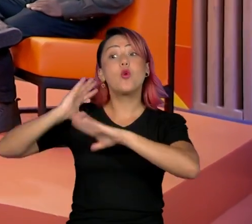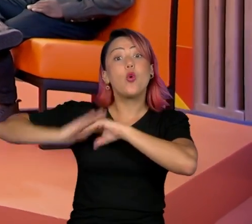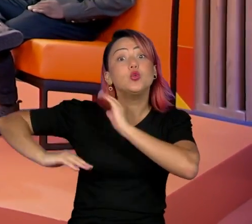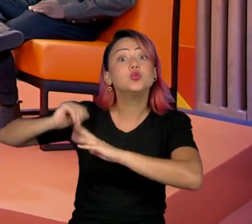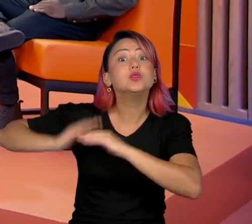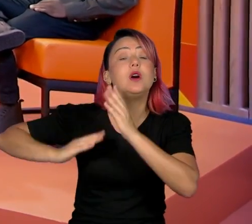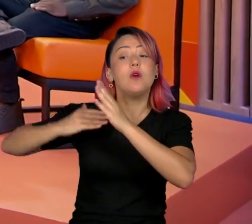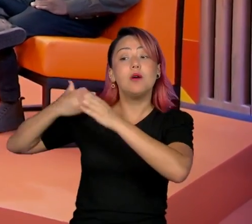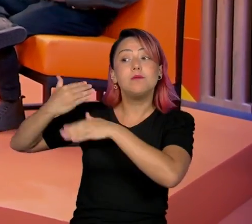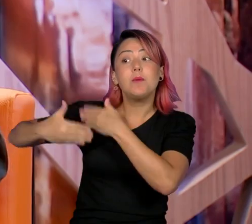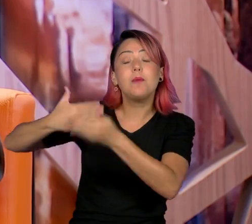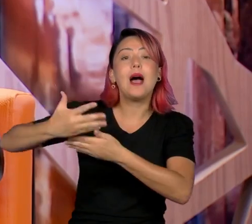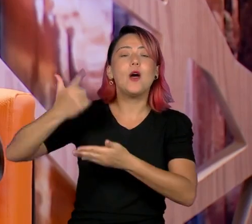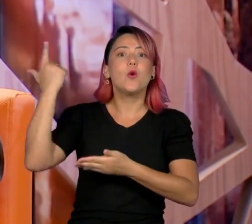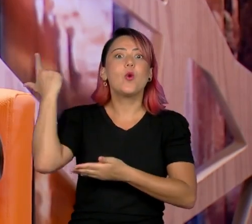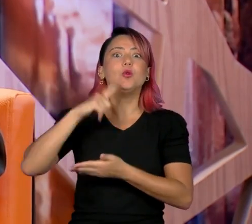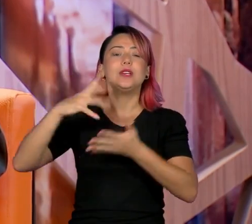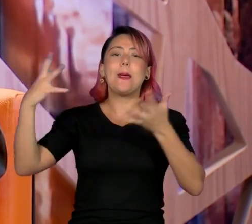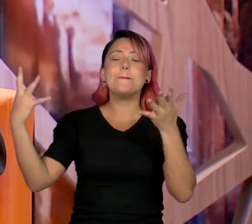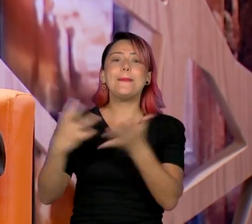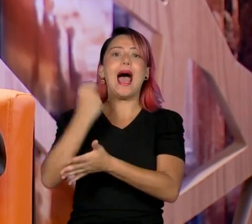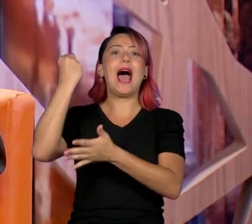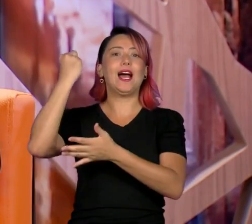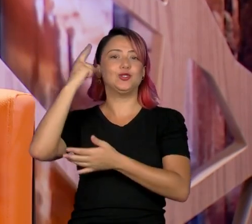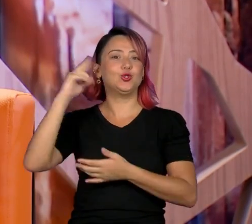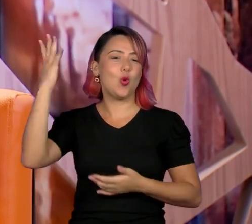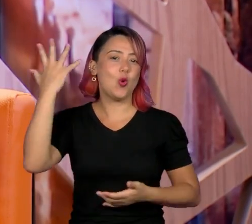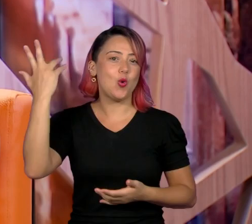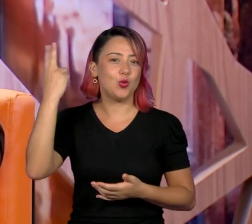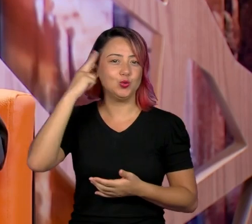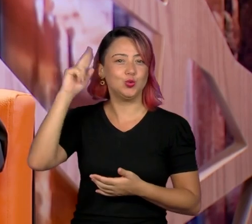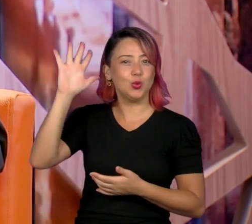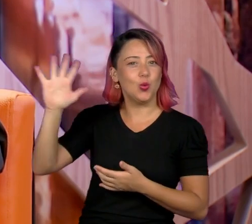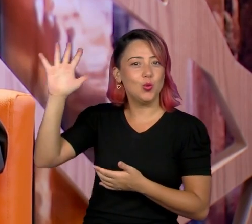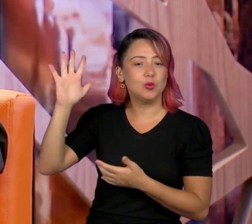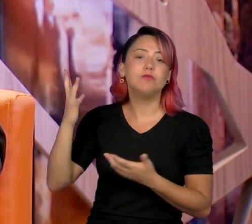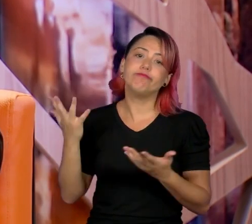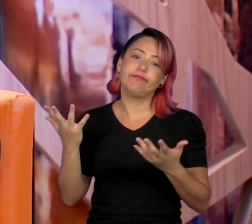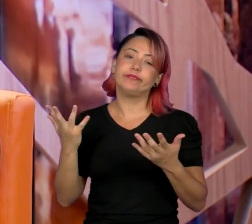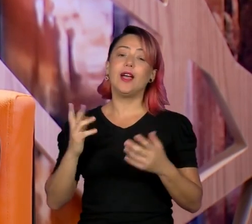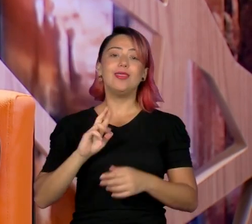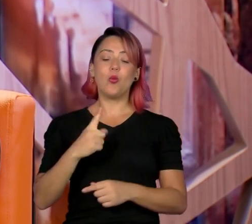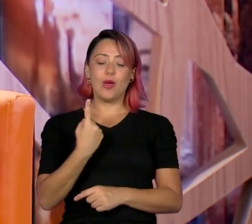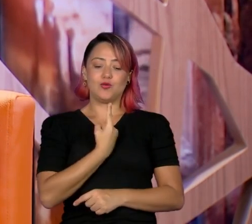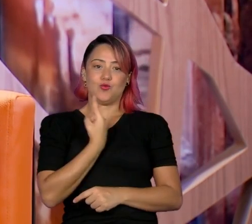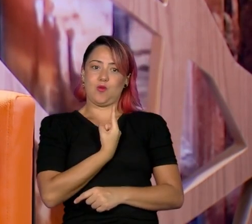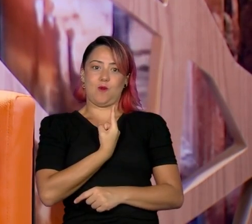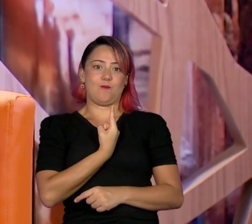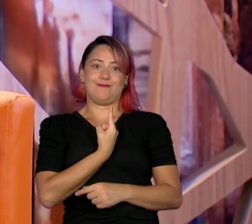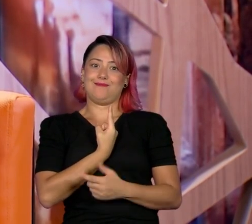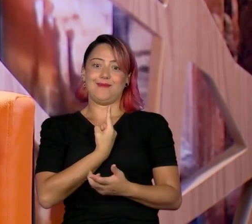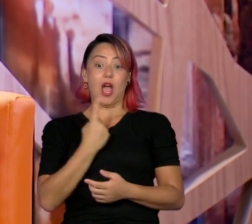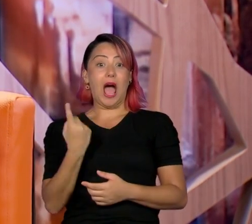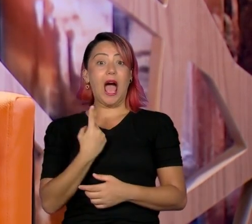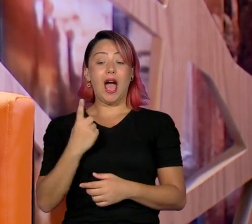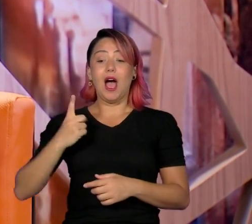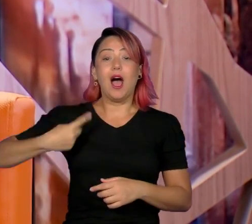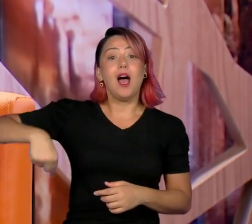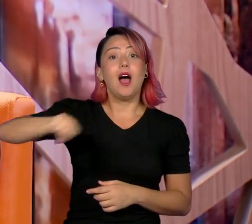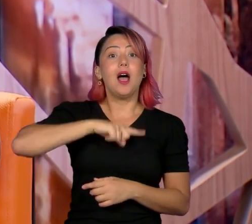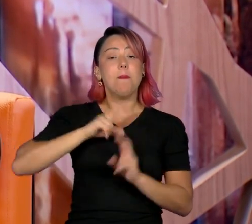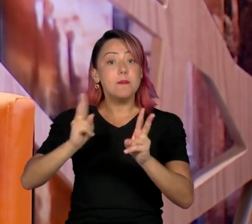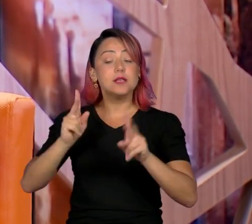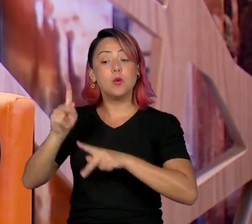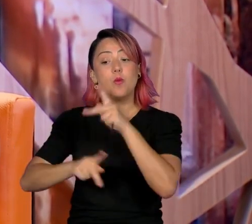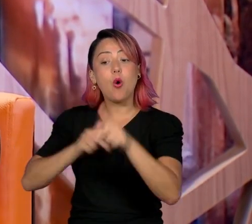gente sonha. Então, nesse sentido, há uma dificuldade, mas que não é de âmbito individual de cada pessoa negra ou mesmo do grupo negro